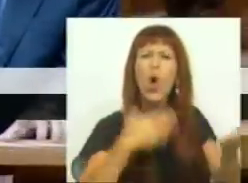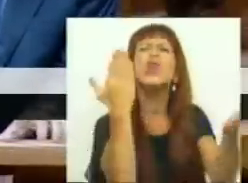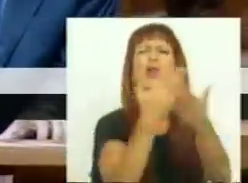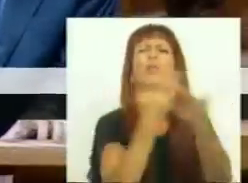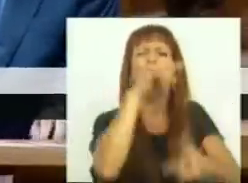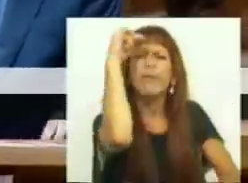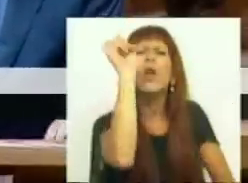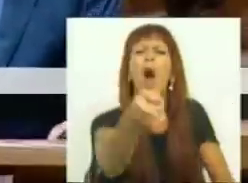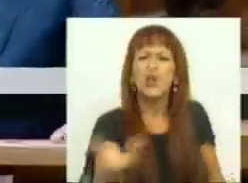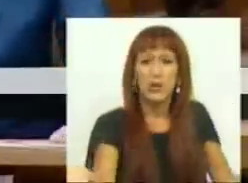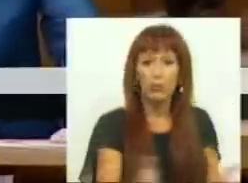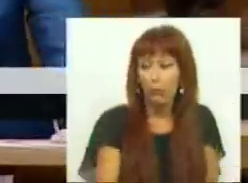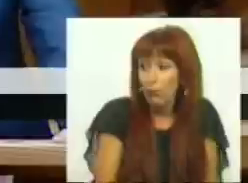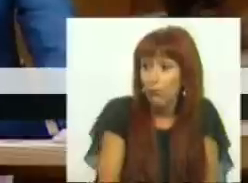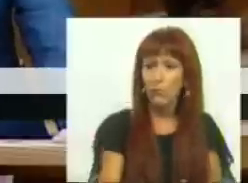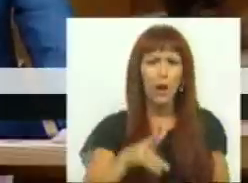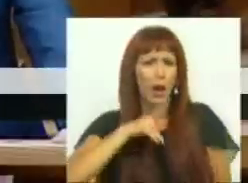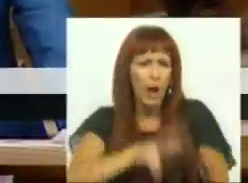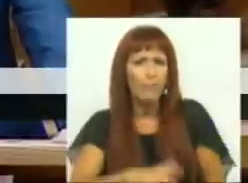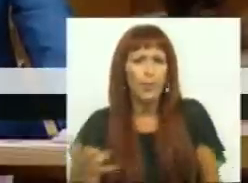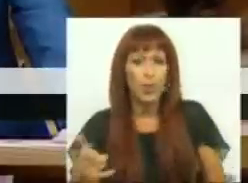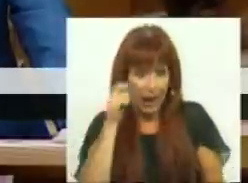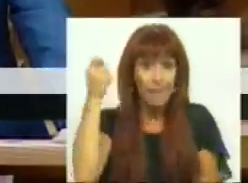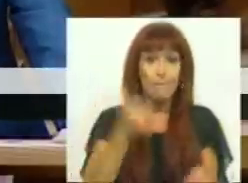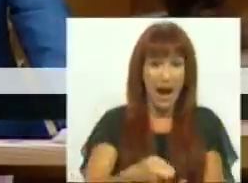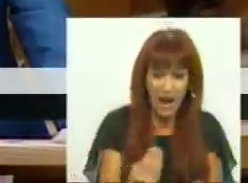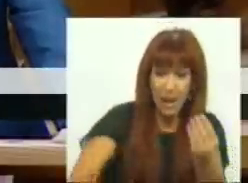estudar as dificuldades? Em Portugal, quem